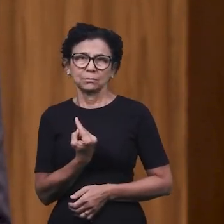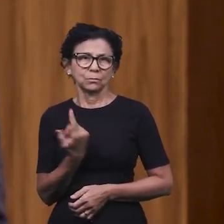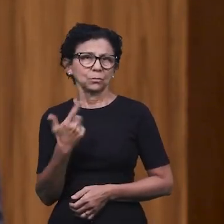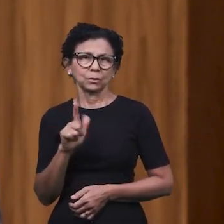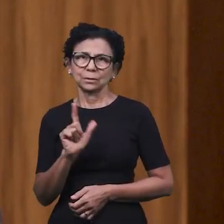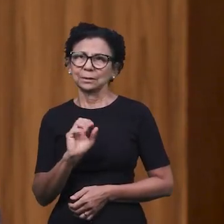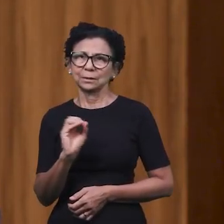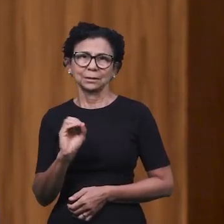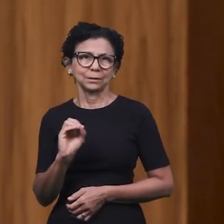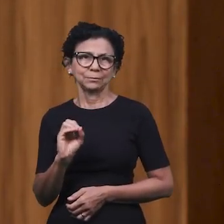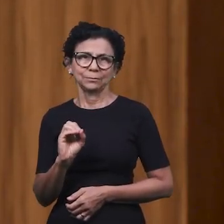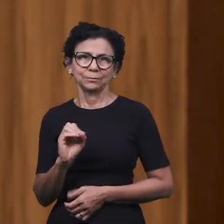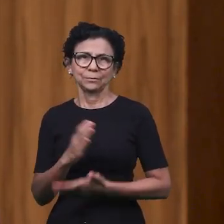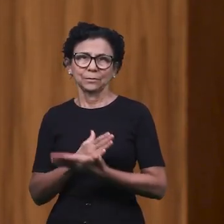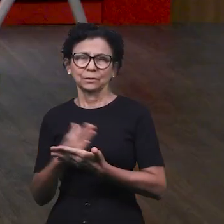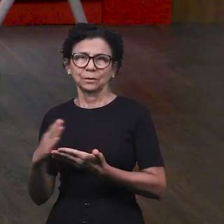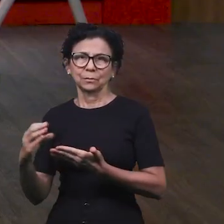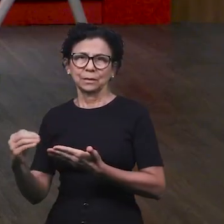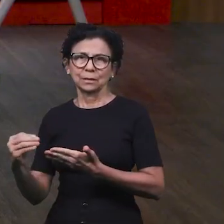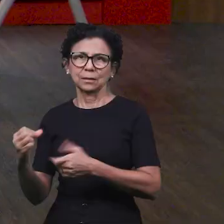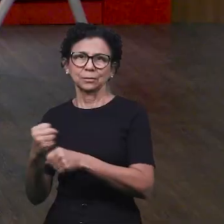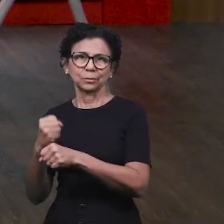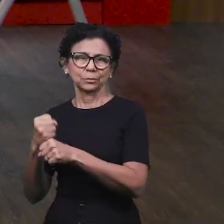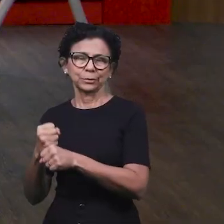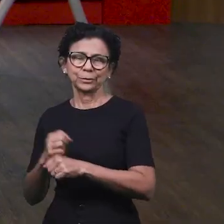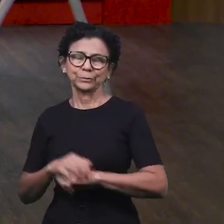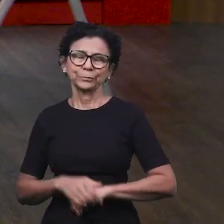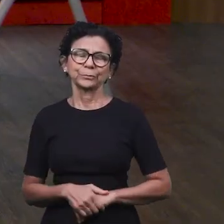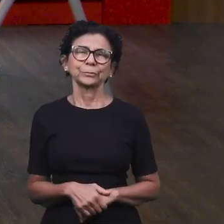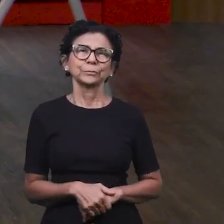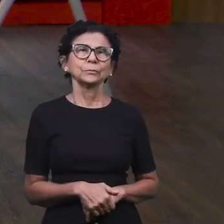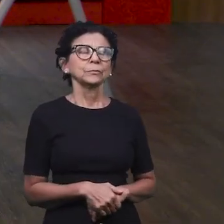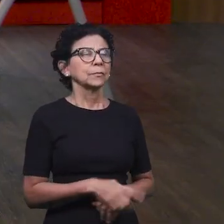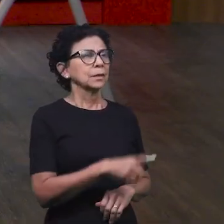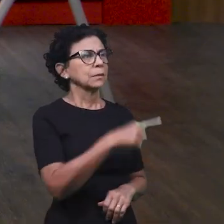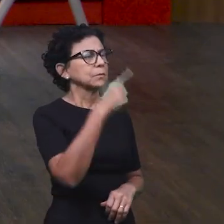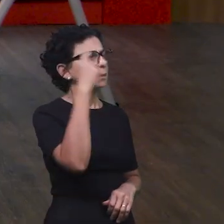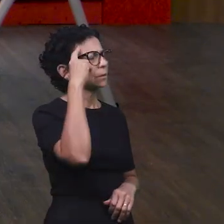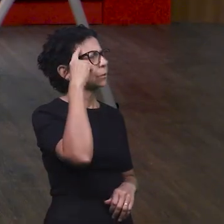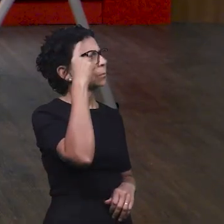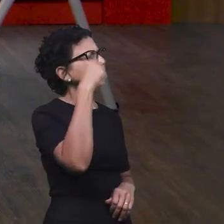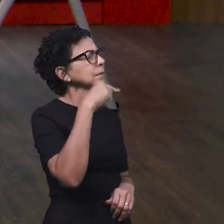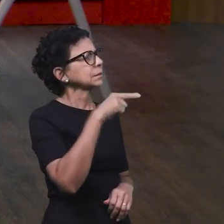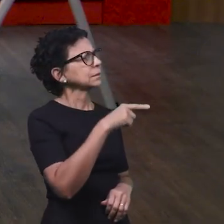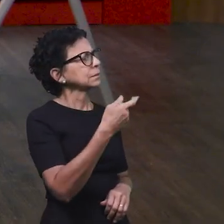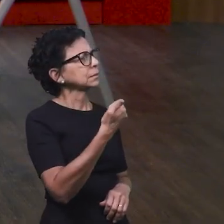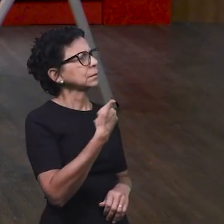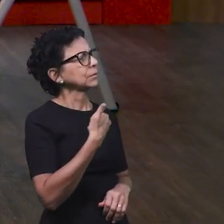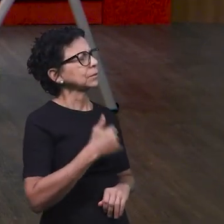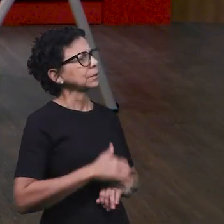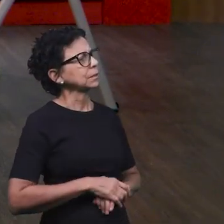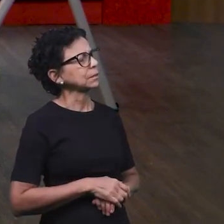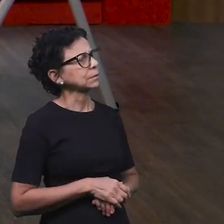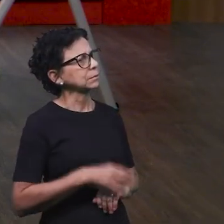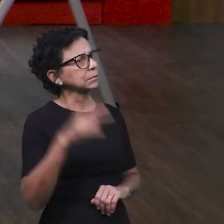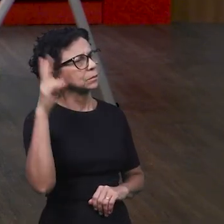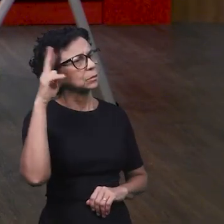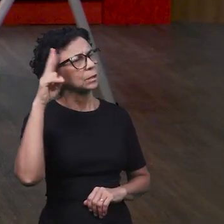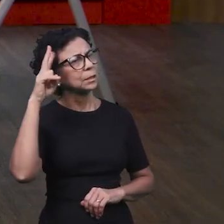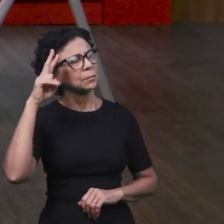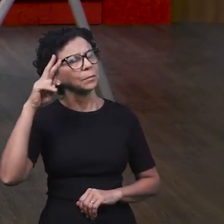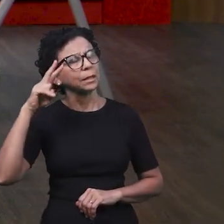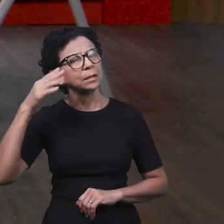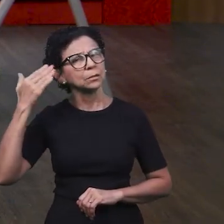os muros de Jerusalém. Perfeito. Pedro, eu estou pensando aqui, né, do jeito que você está falando, estou me lembrando